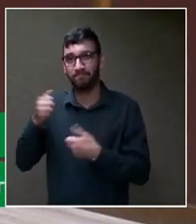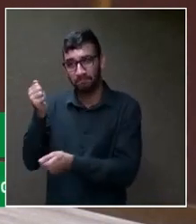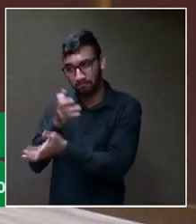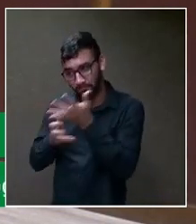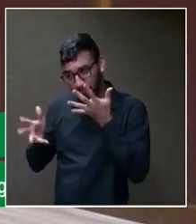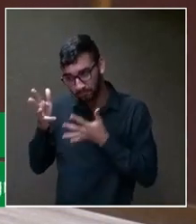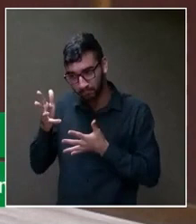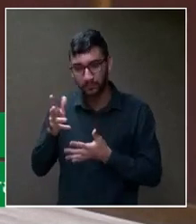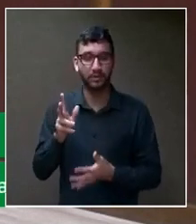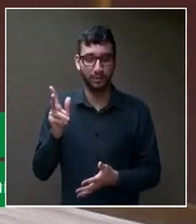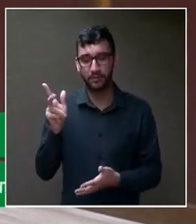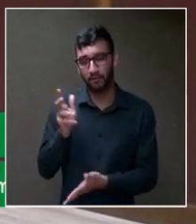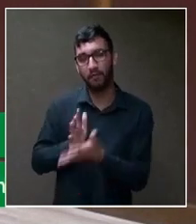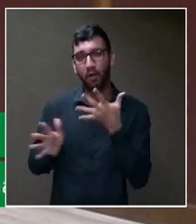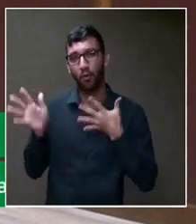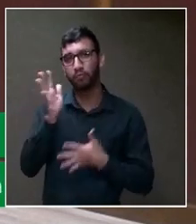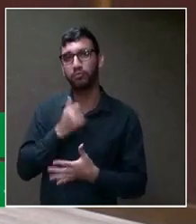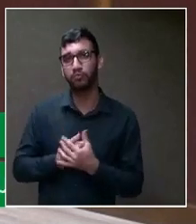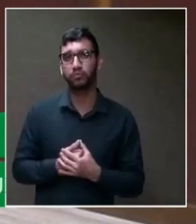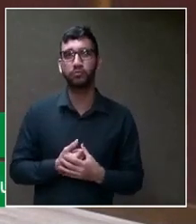Falou.